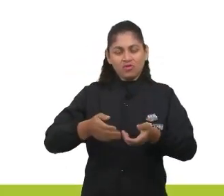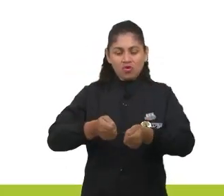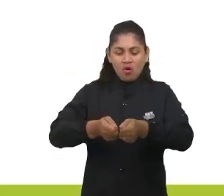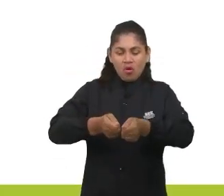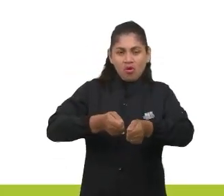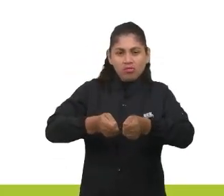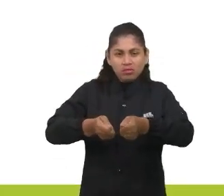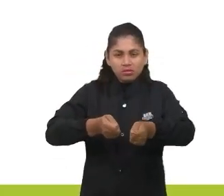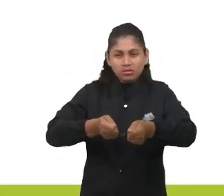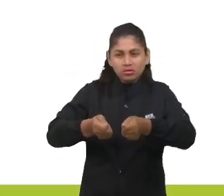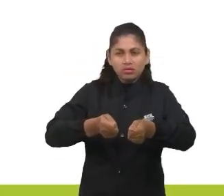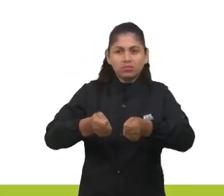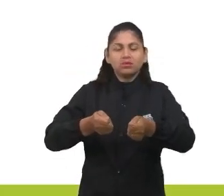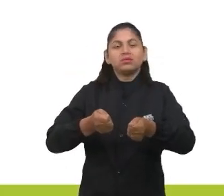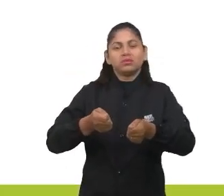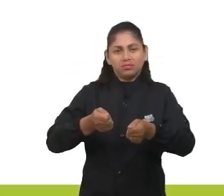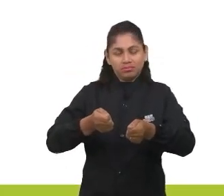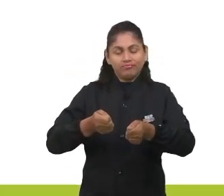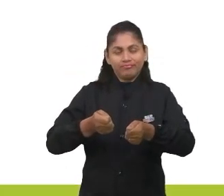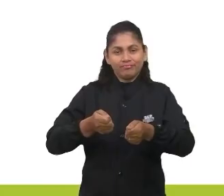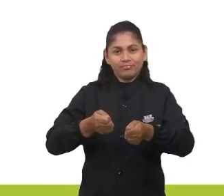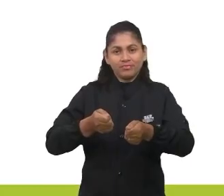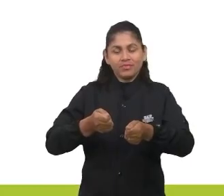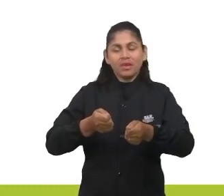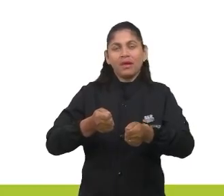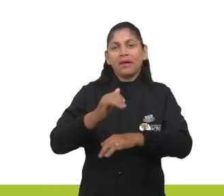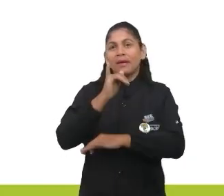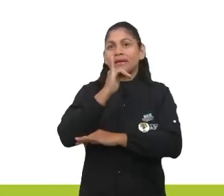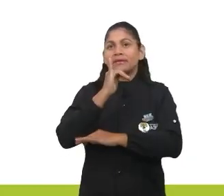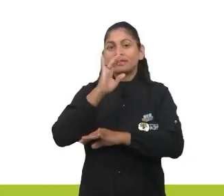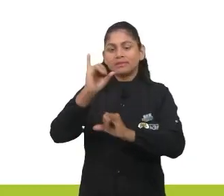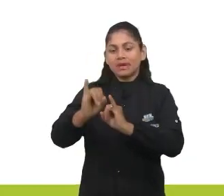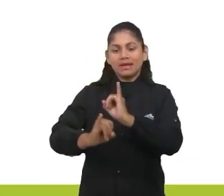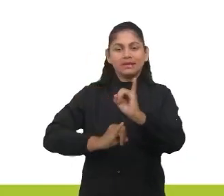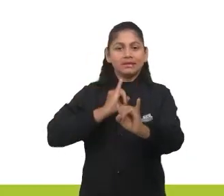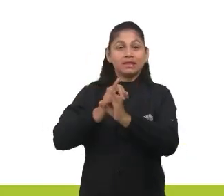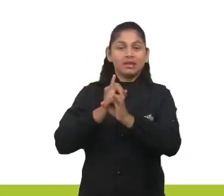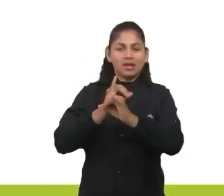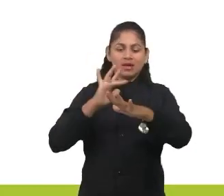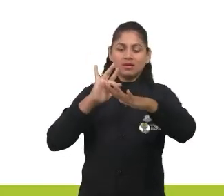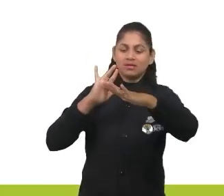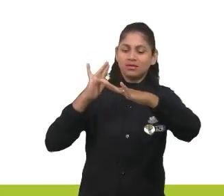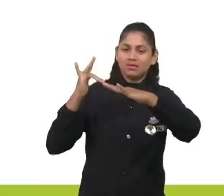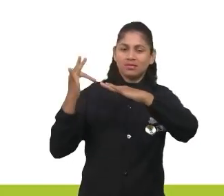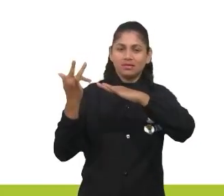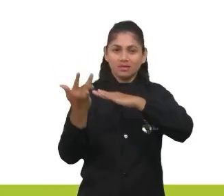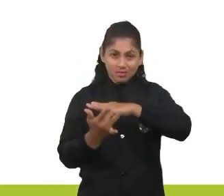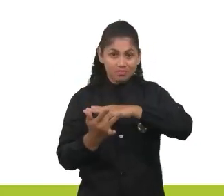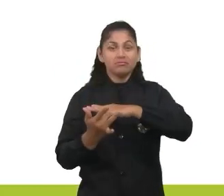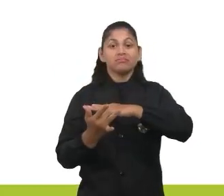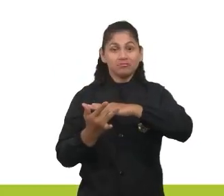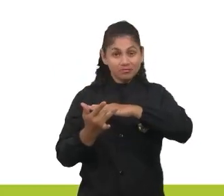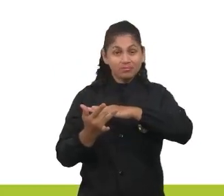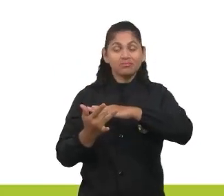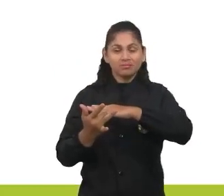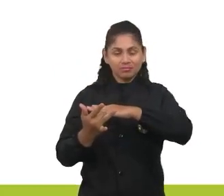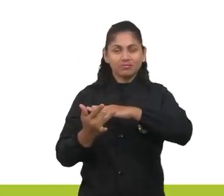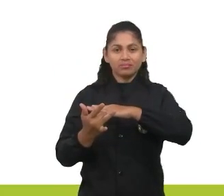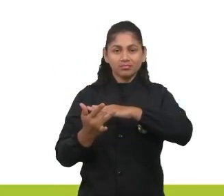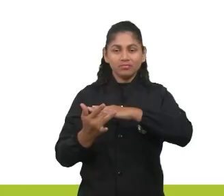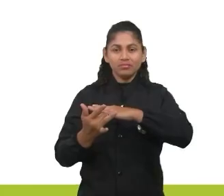podemos acrescentar a internet com as redes sociais. Então, são meios que levam